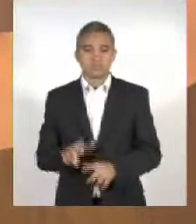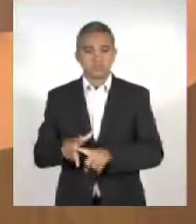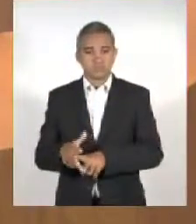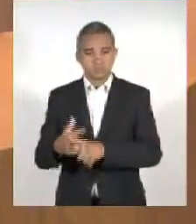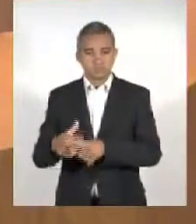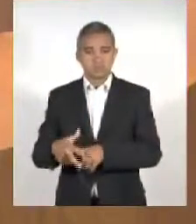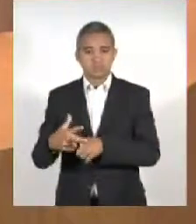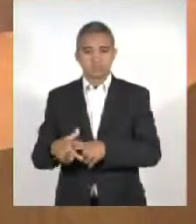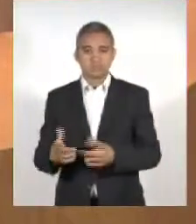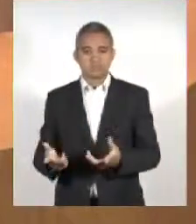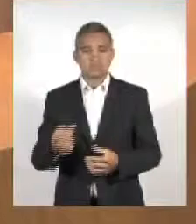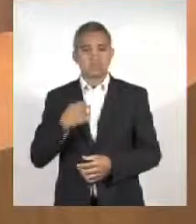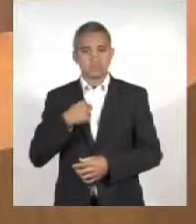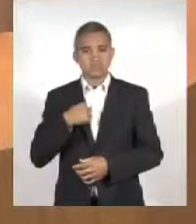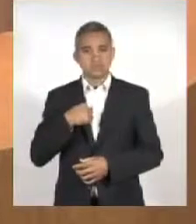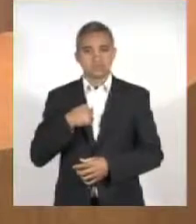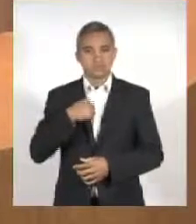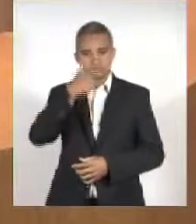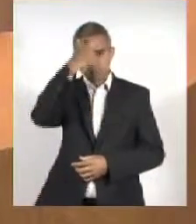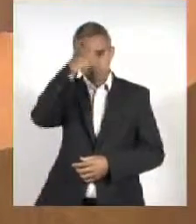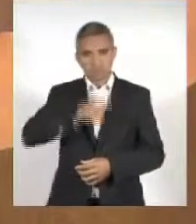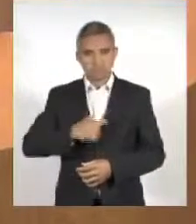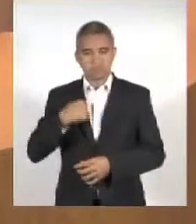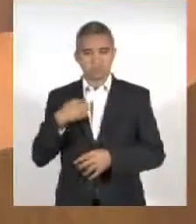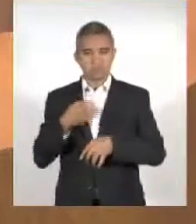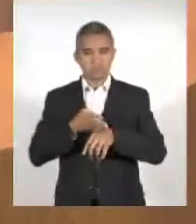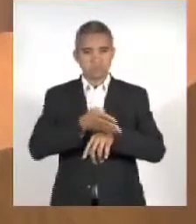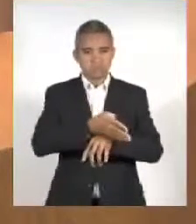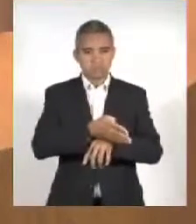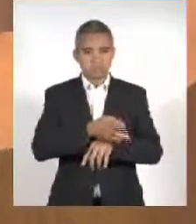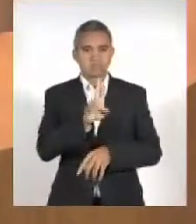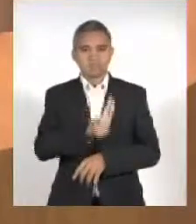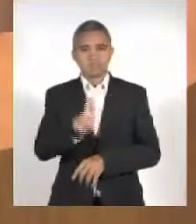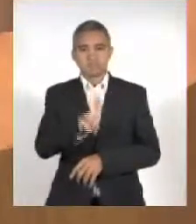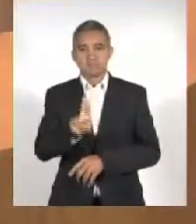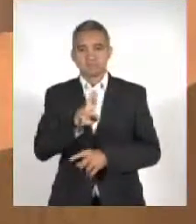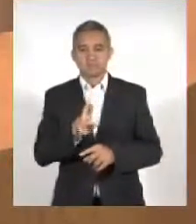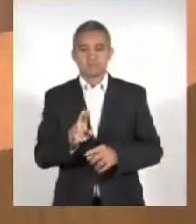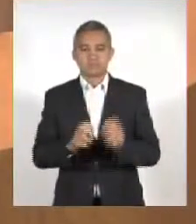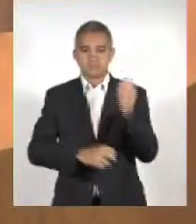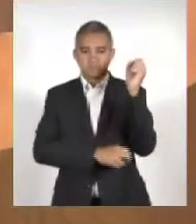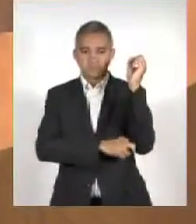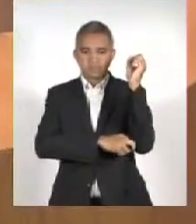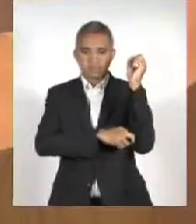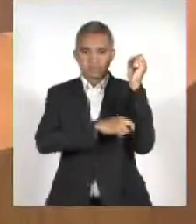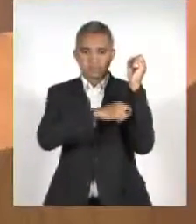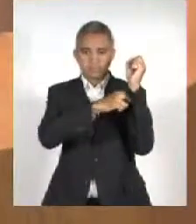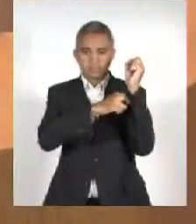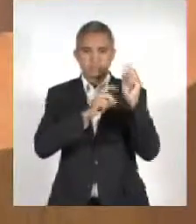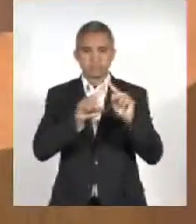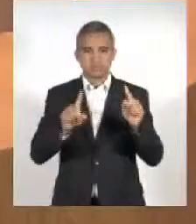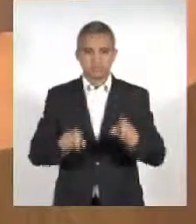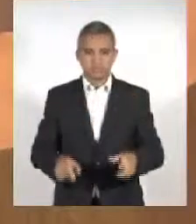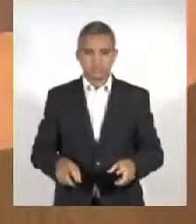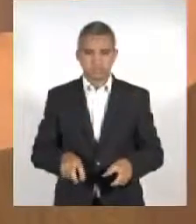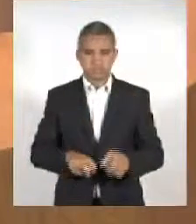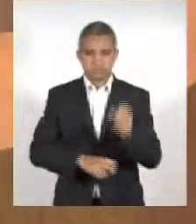Inclusive, eu fui pessoalmente andar nesses elevadores, deputado Júnior Verde, e é um barulho